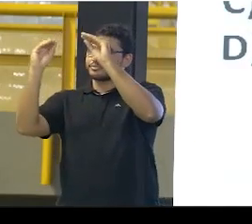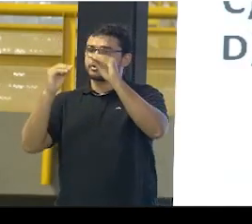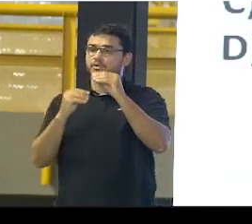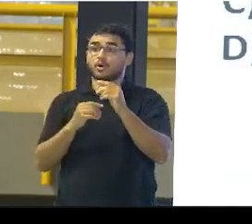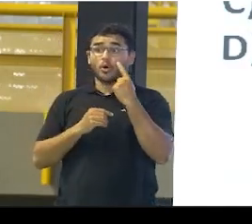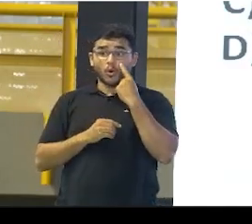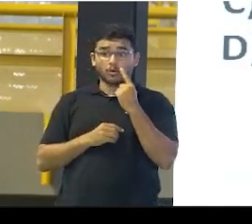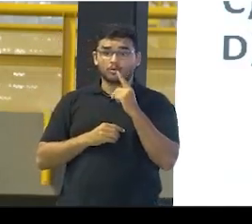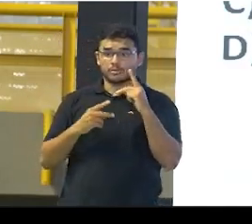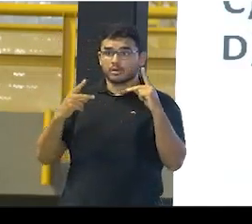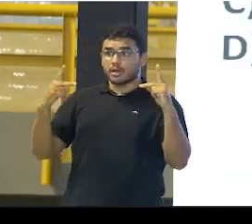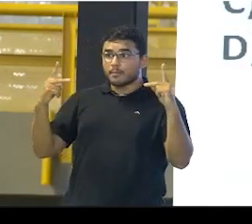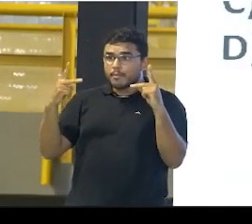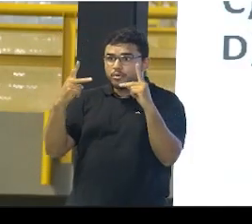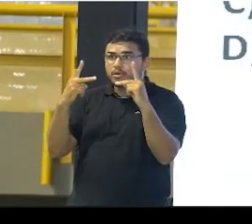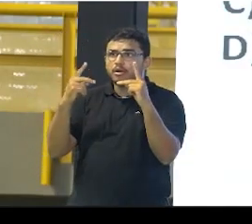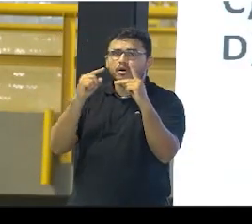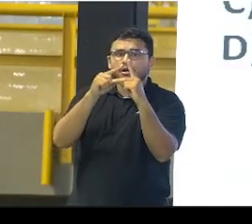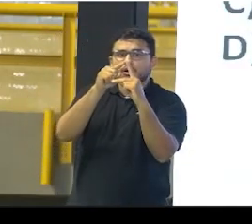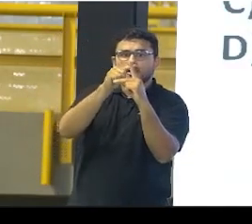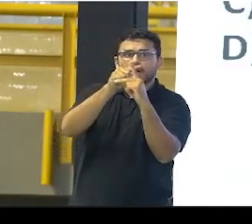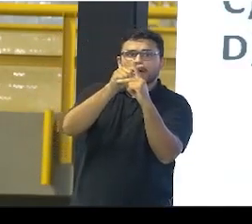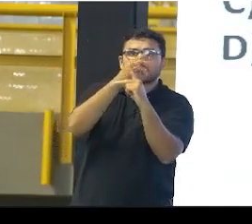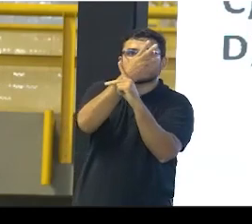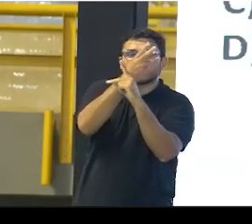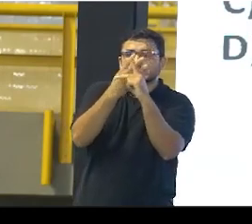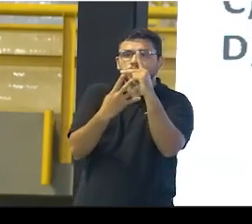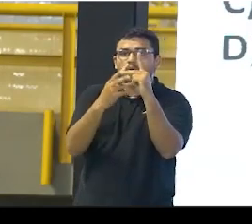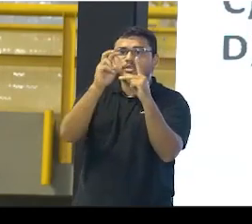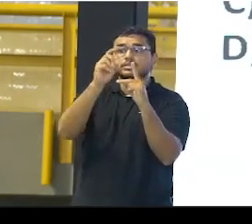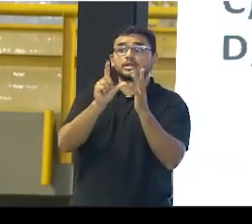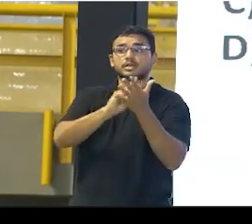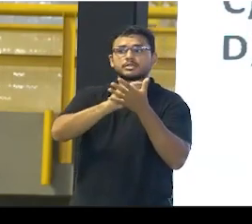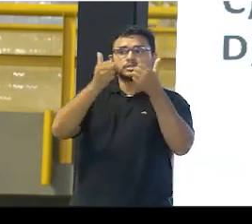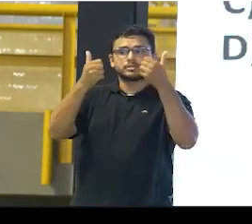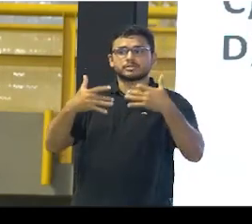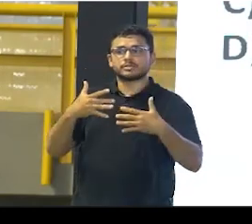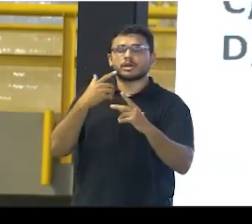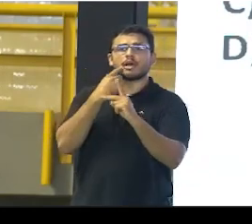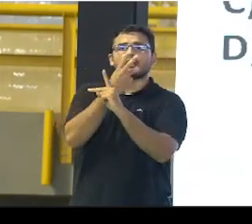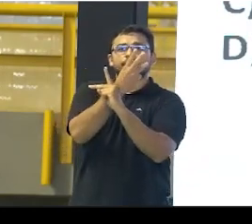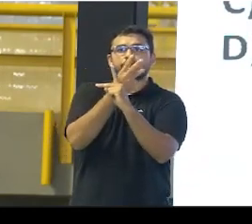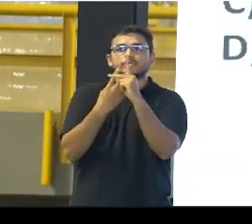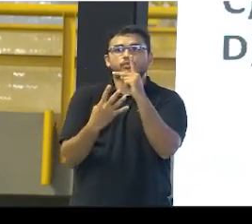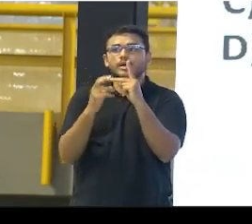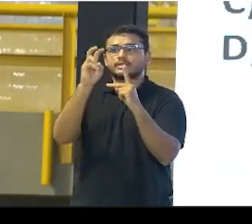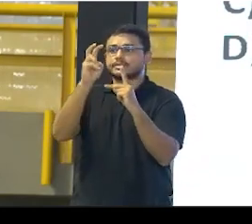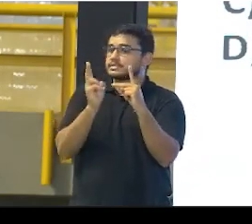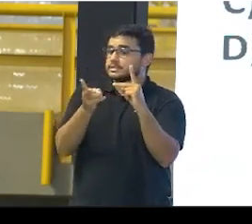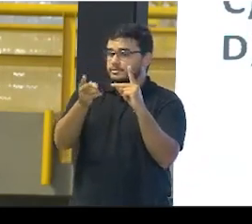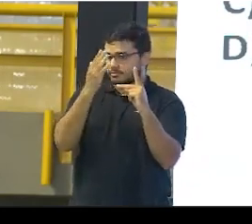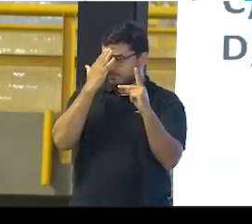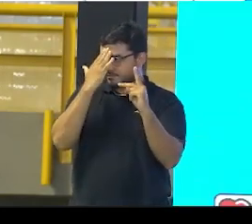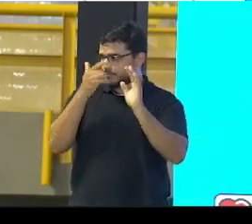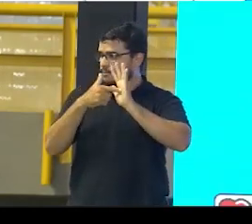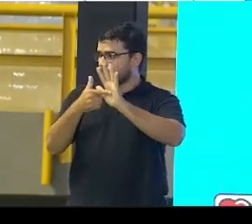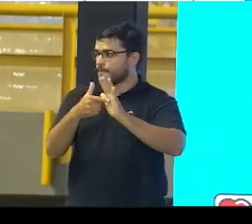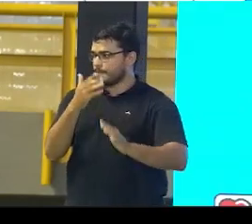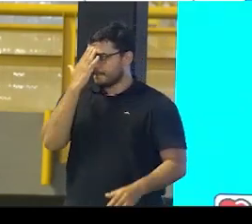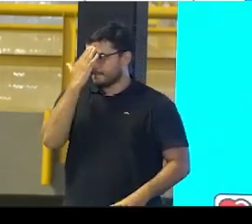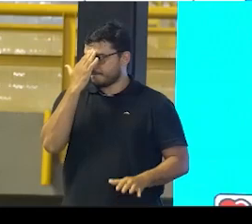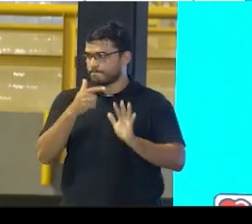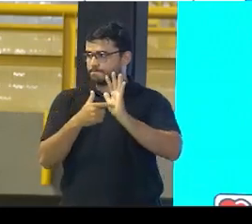Às vezes eu tenho que pegar o todo e tirar o que eu não quero. Em vez de calcular o que eu quero, às vezes é mais fácil